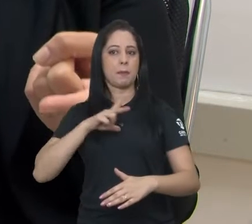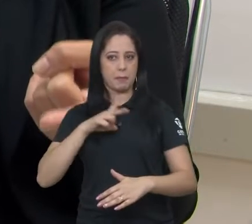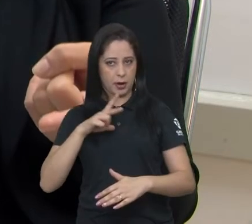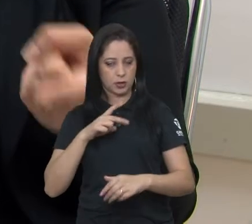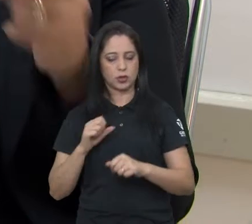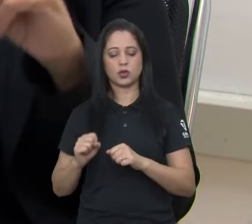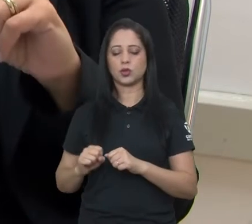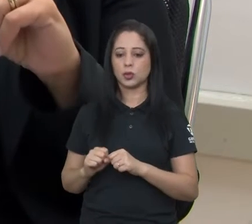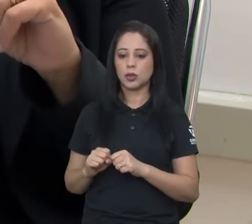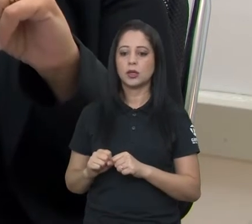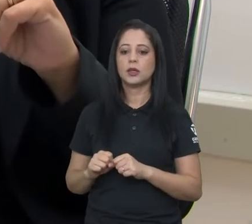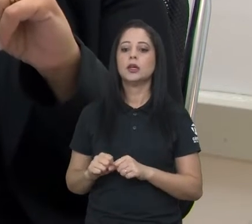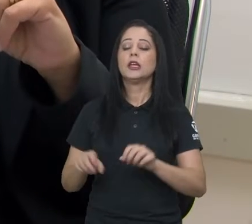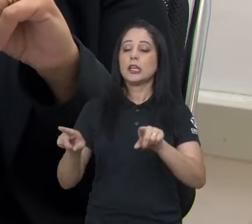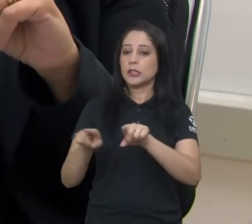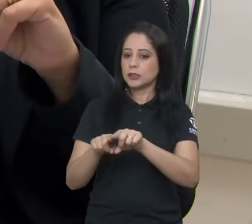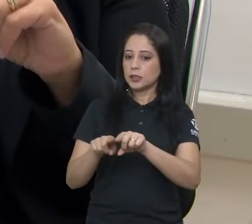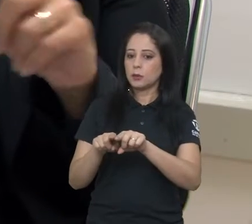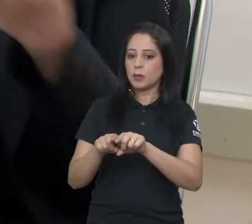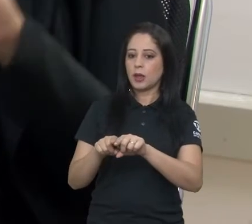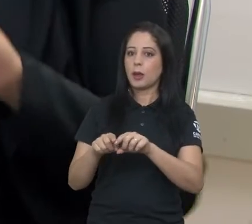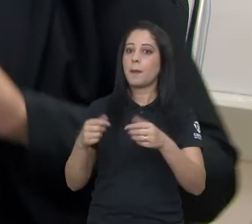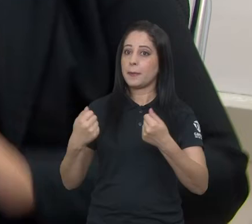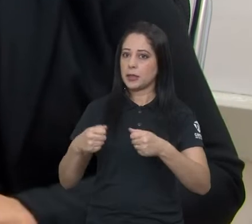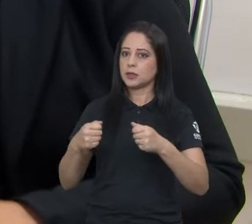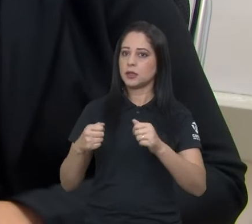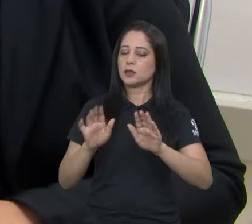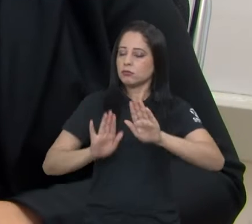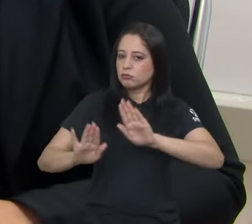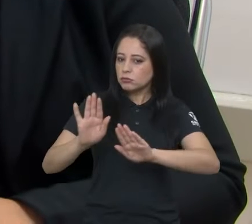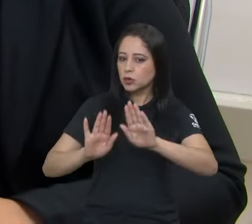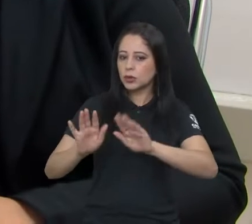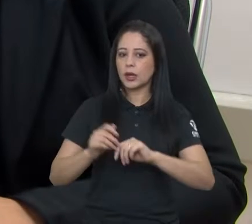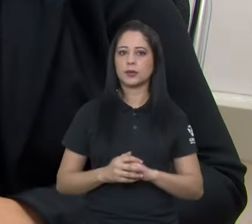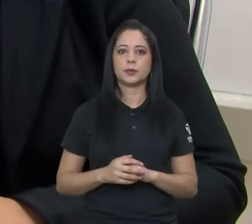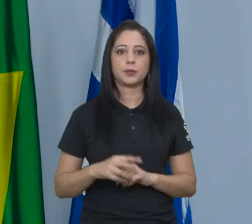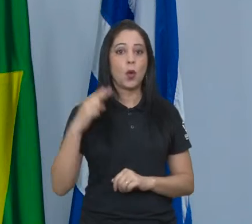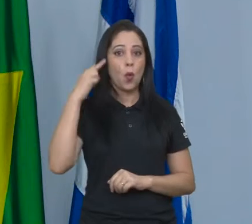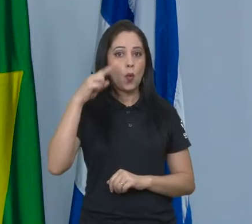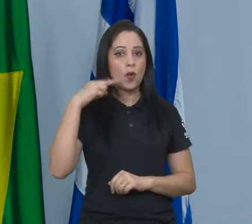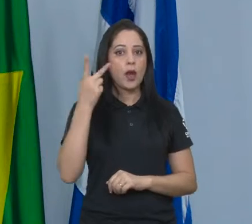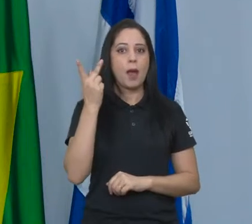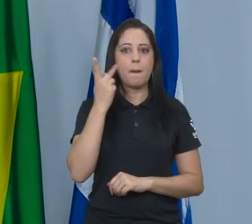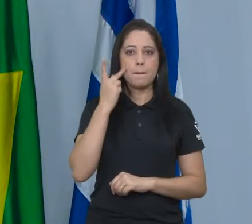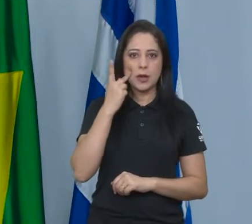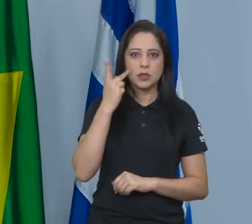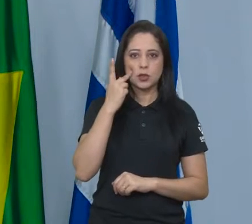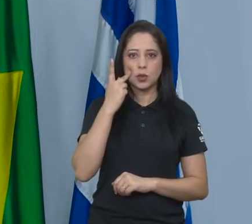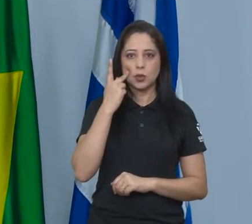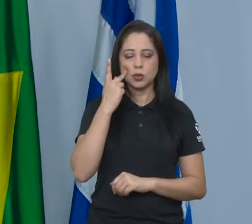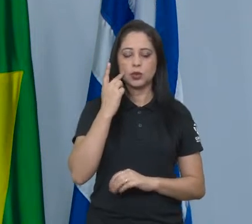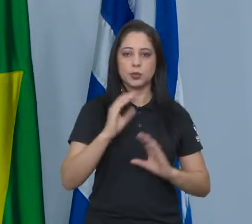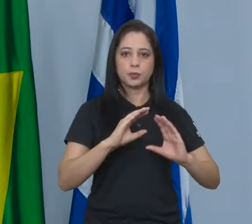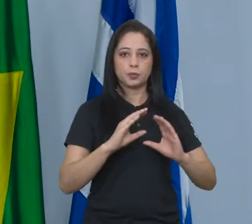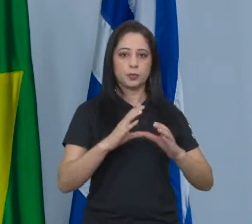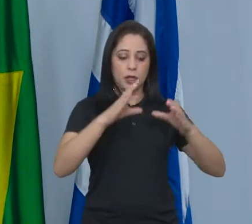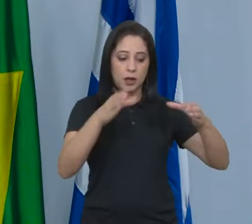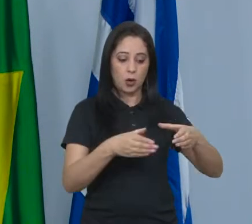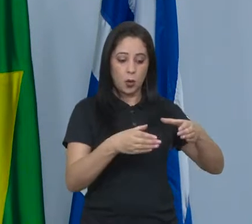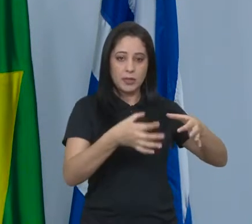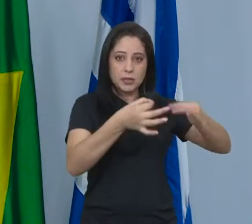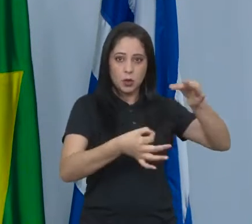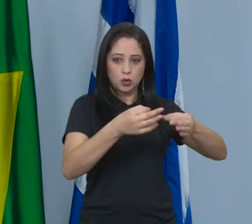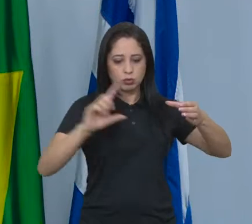fundamentação na lei para fazer essa atividade e também obedecer alguns cuidados. O O vereador Rafael Pascucci, que é membro